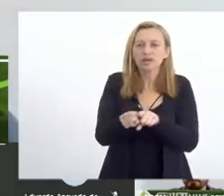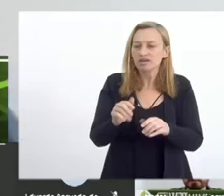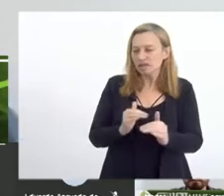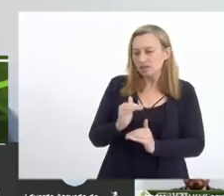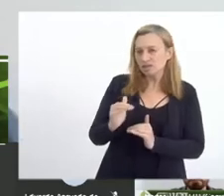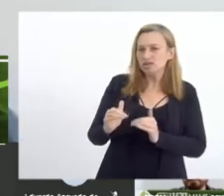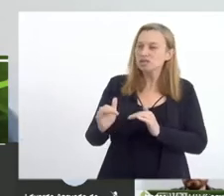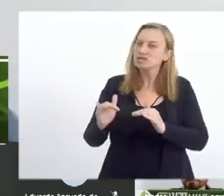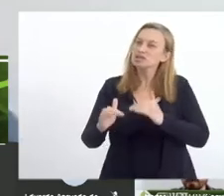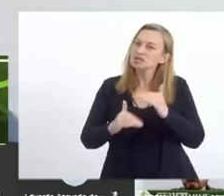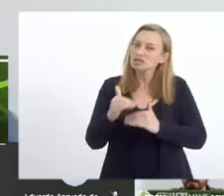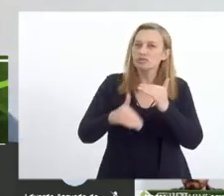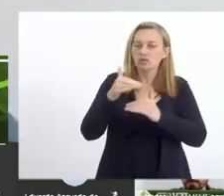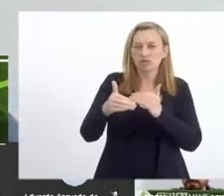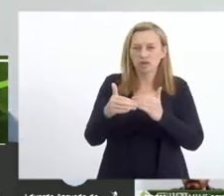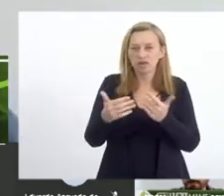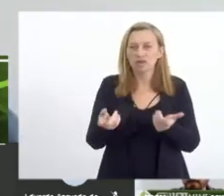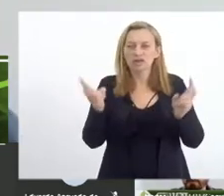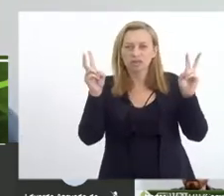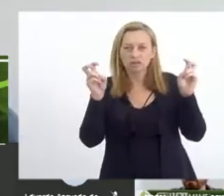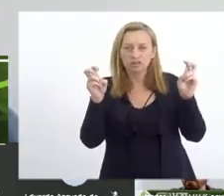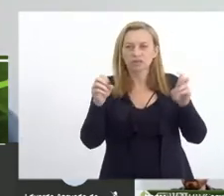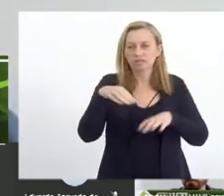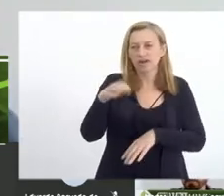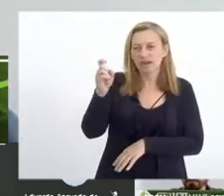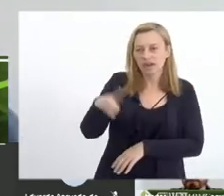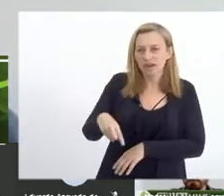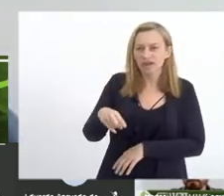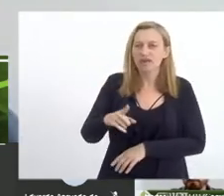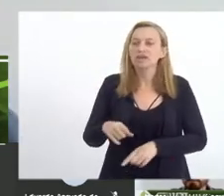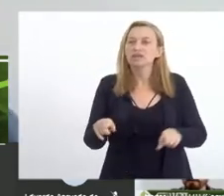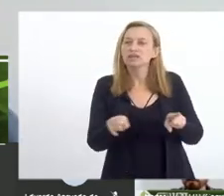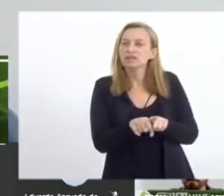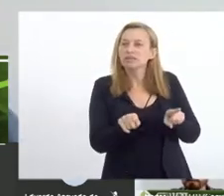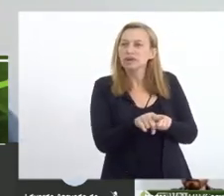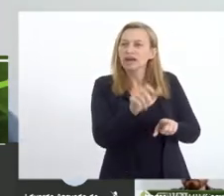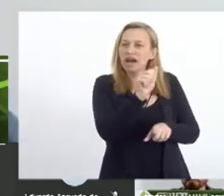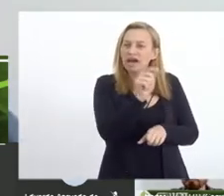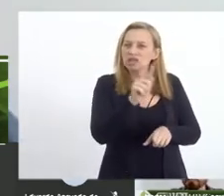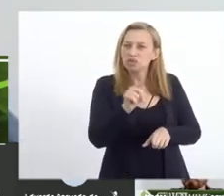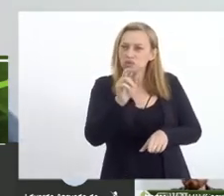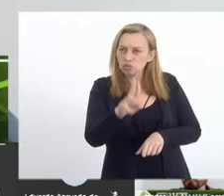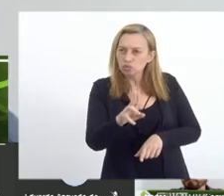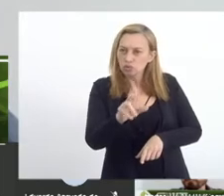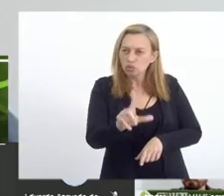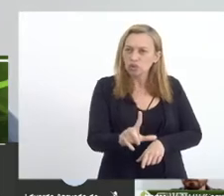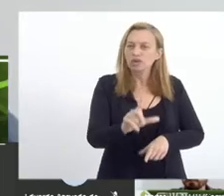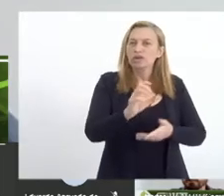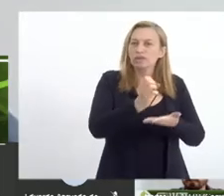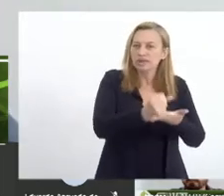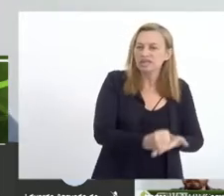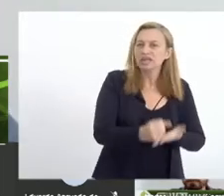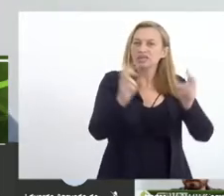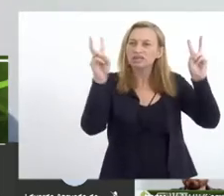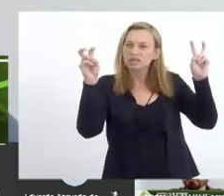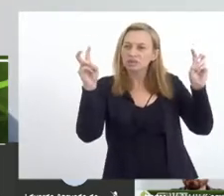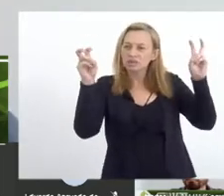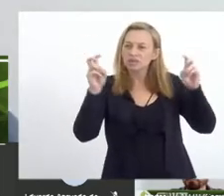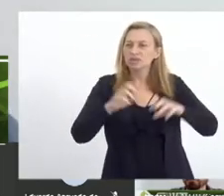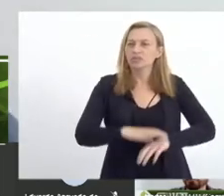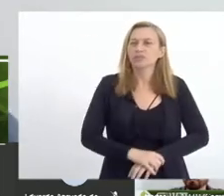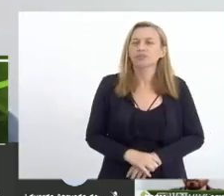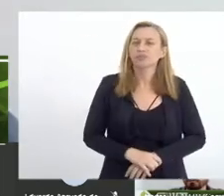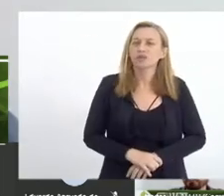desenvolver esse lado de Macaé. A Zurich está vindo pesado nessa situação, ela está com um terminal